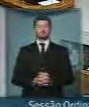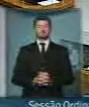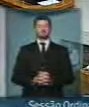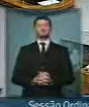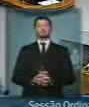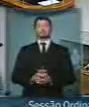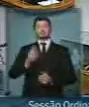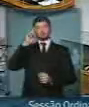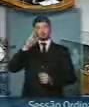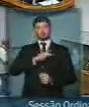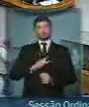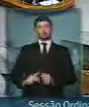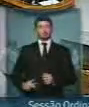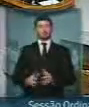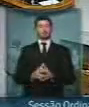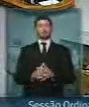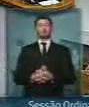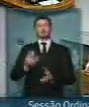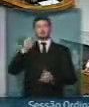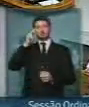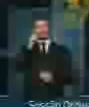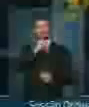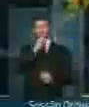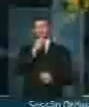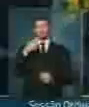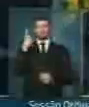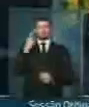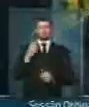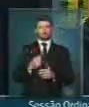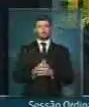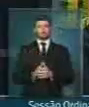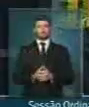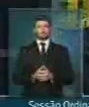Senhor presidente, senhoras